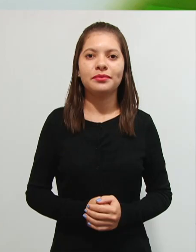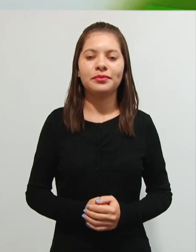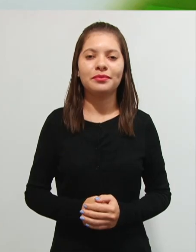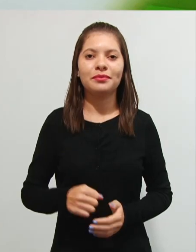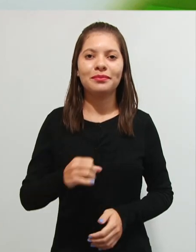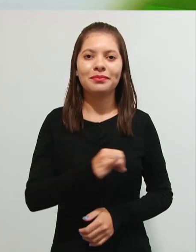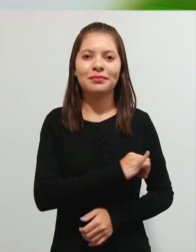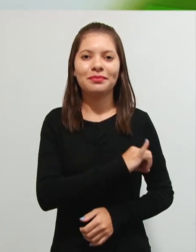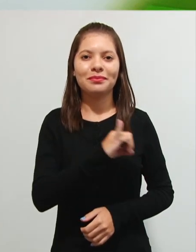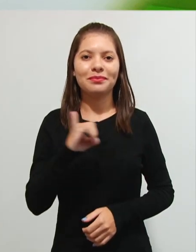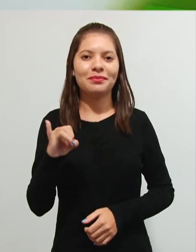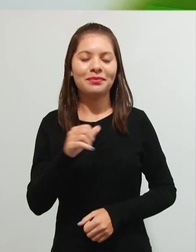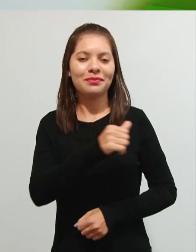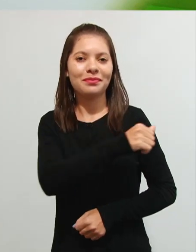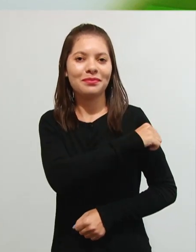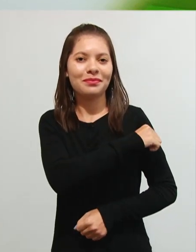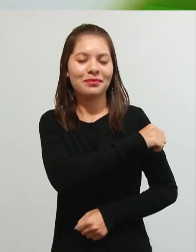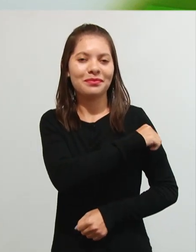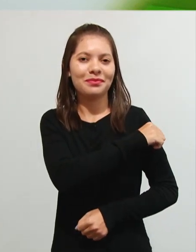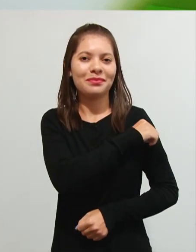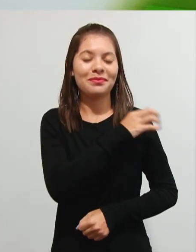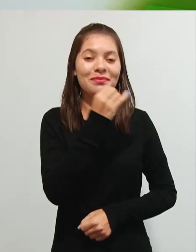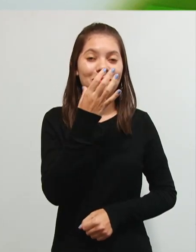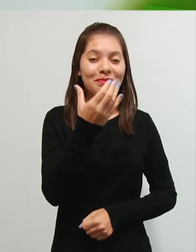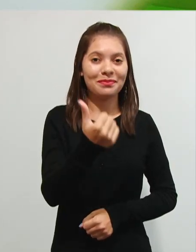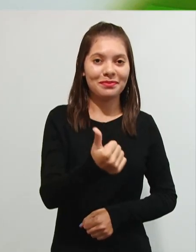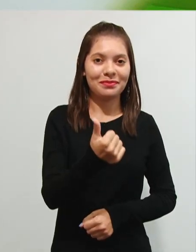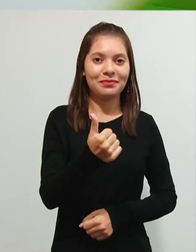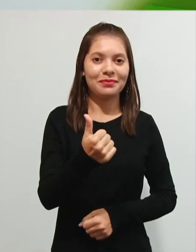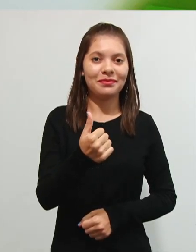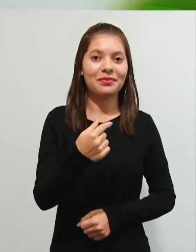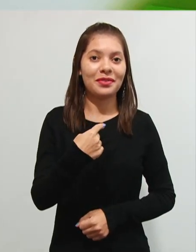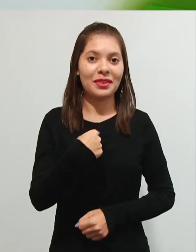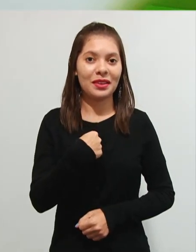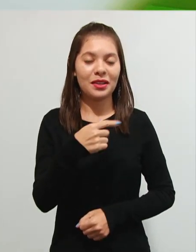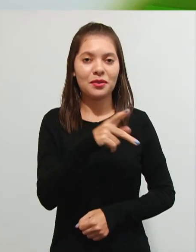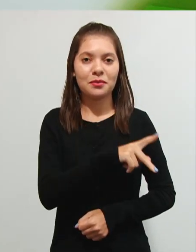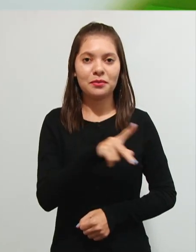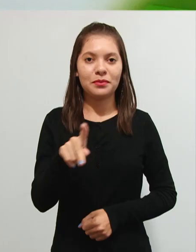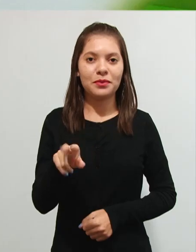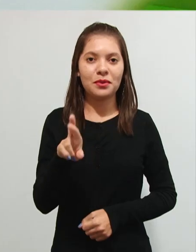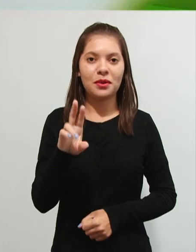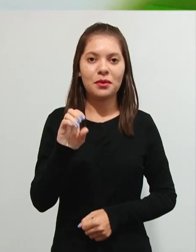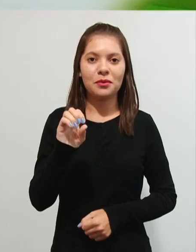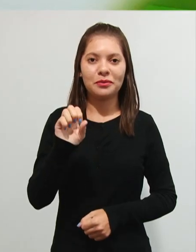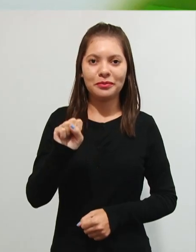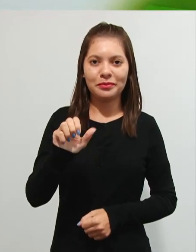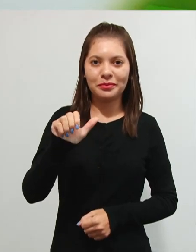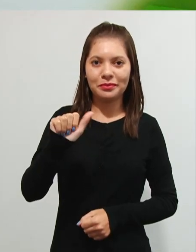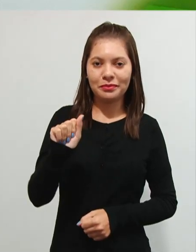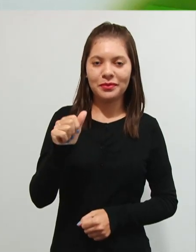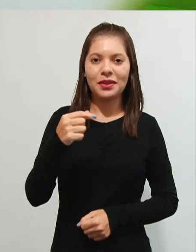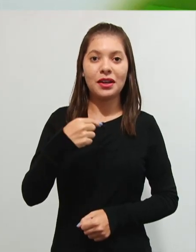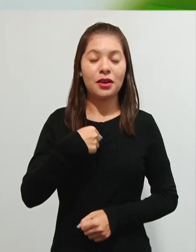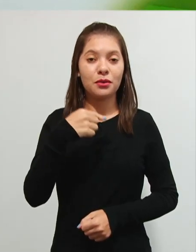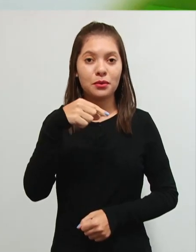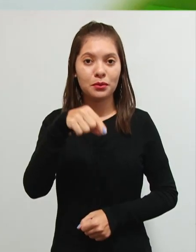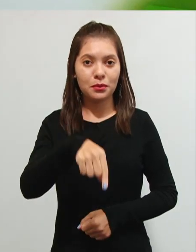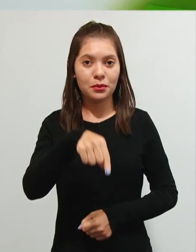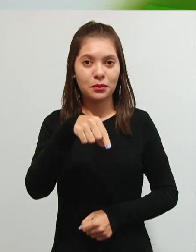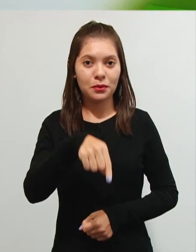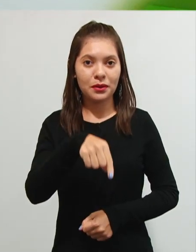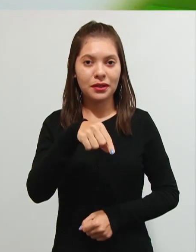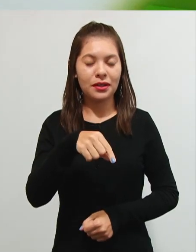Olá, querido aluno, querida aluna, tudo bem? Eu sou a professora Rosa Martins e estou aqui